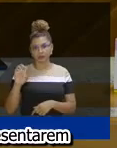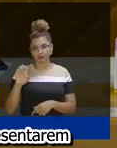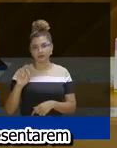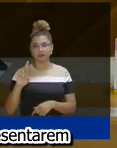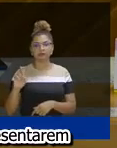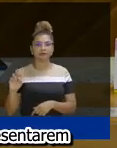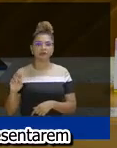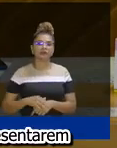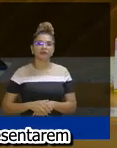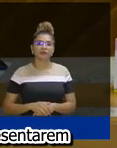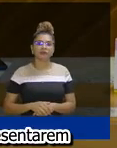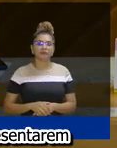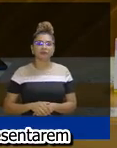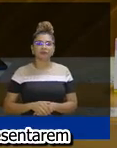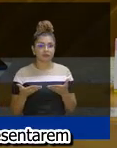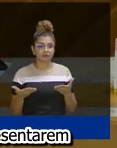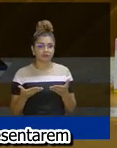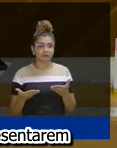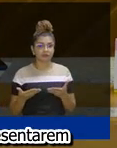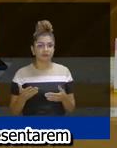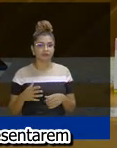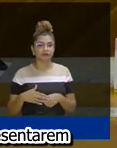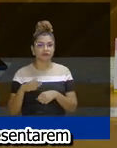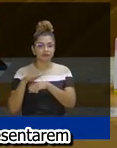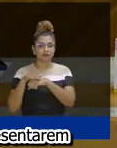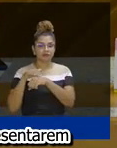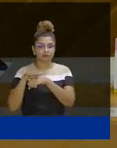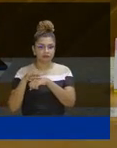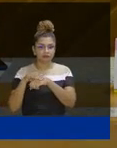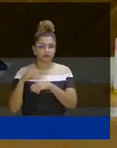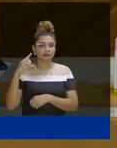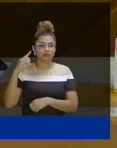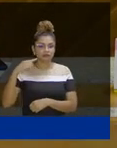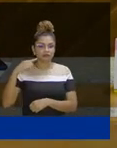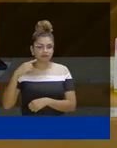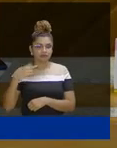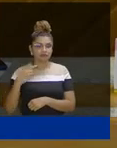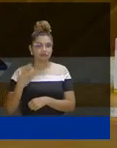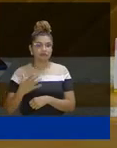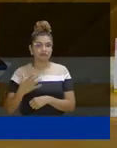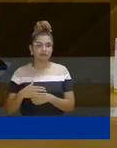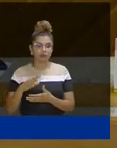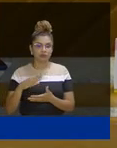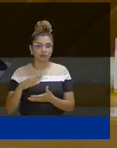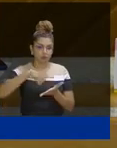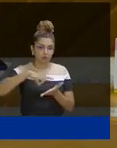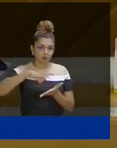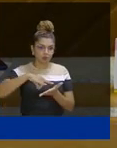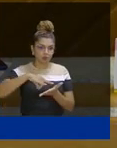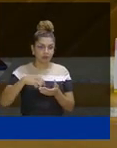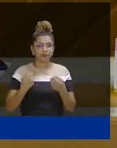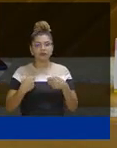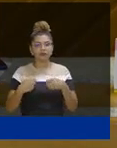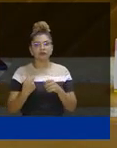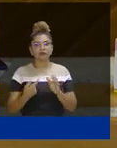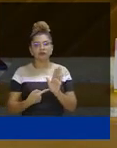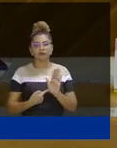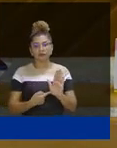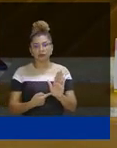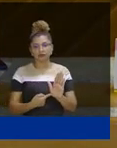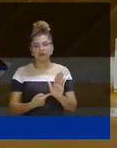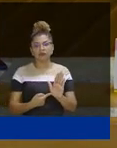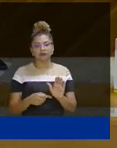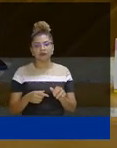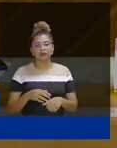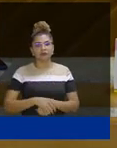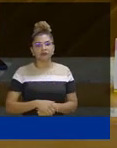A tramitação atual de advogados para apresentarem documentação na OAB,